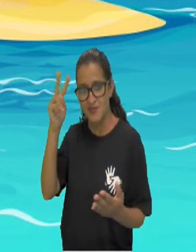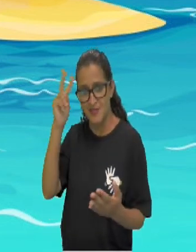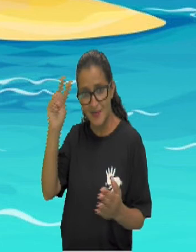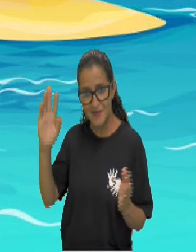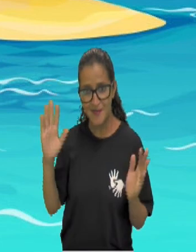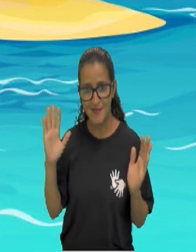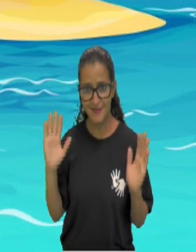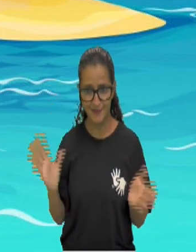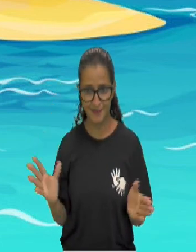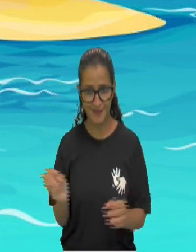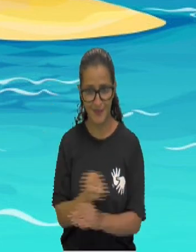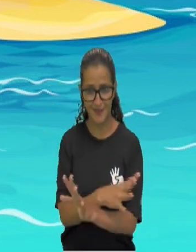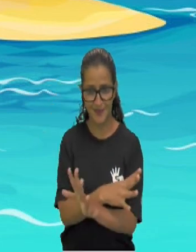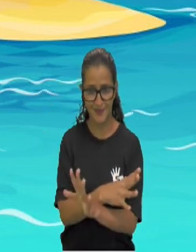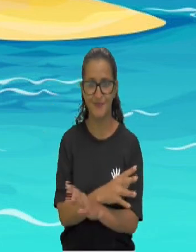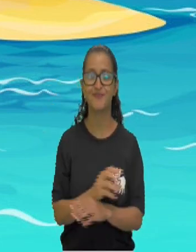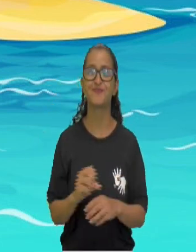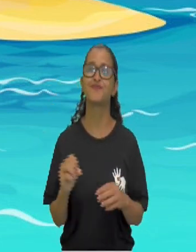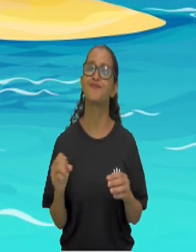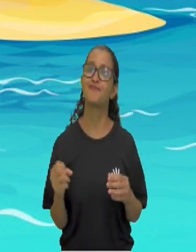uma musiquinha para você.